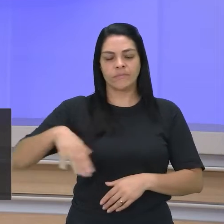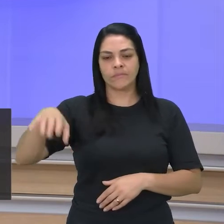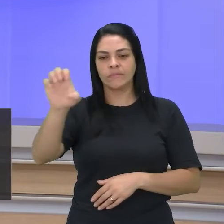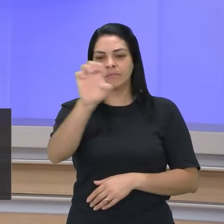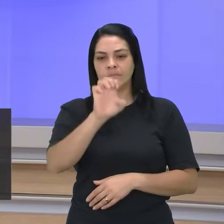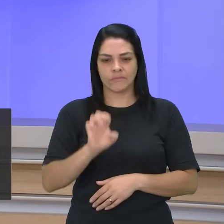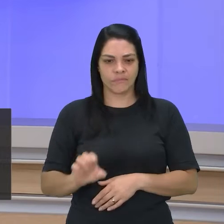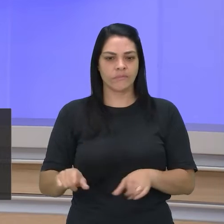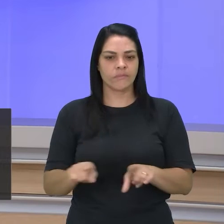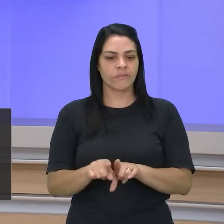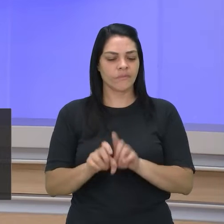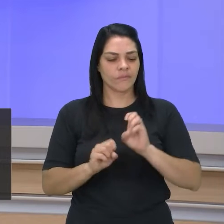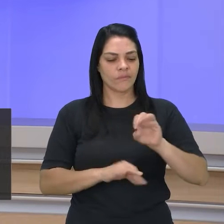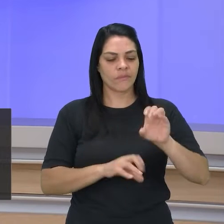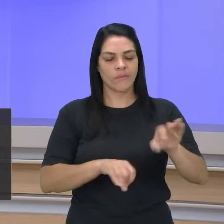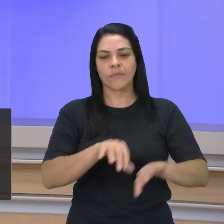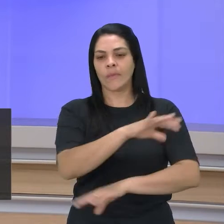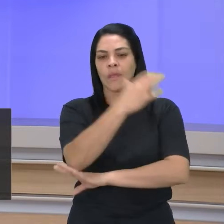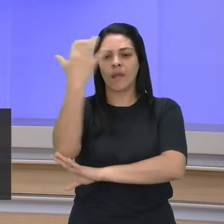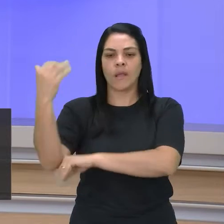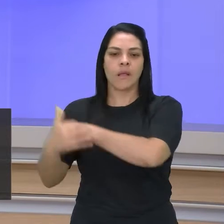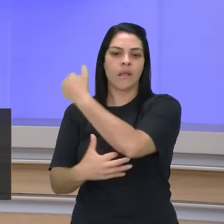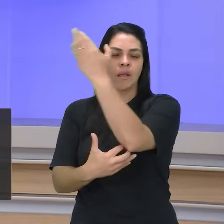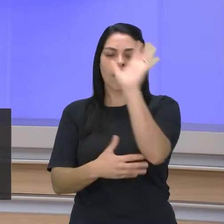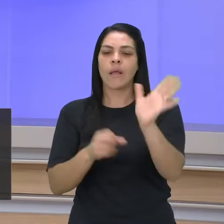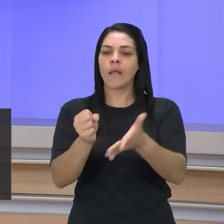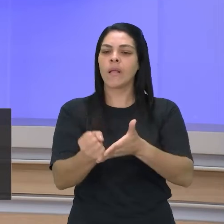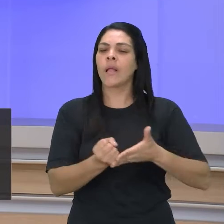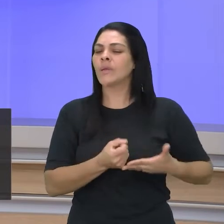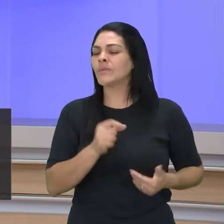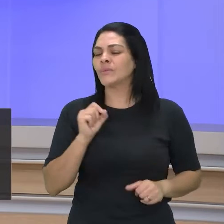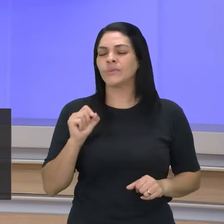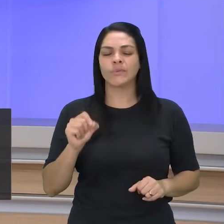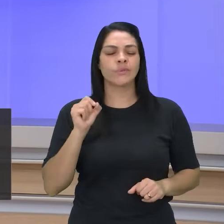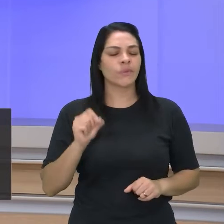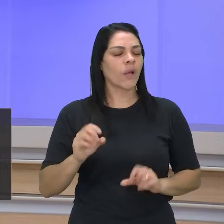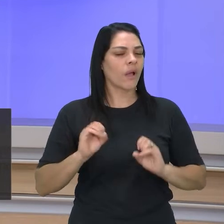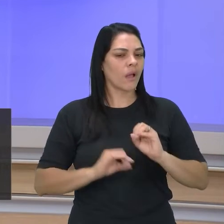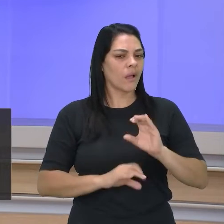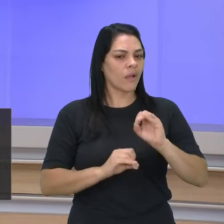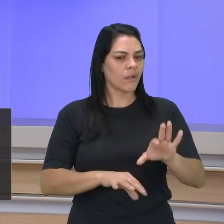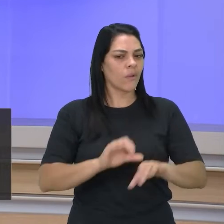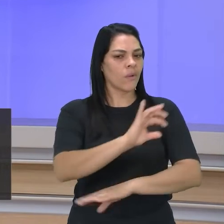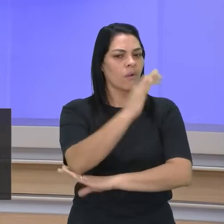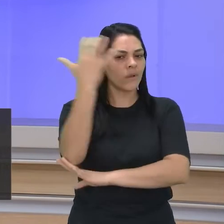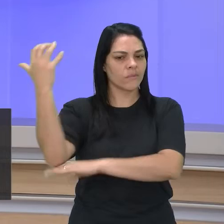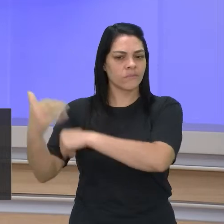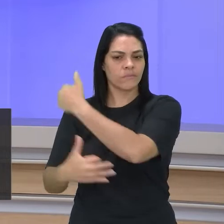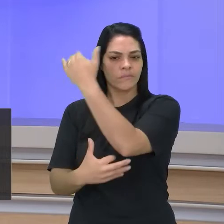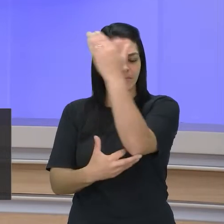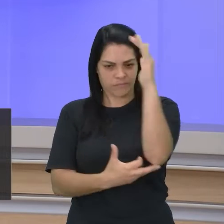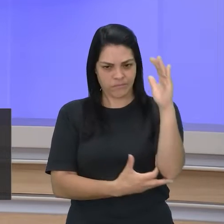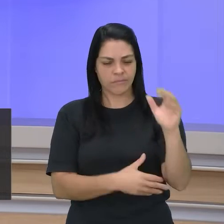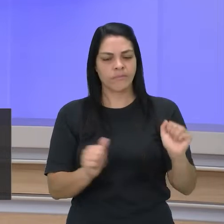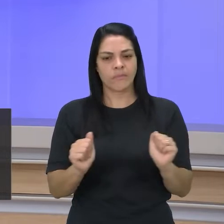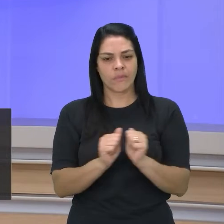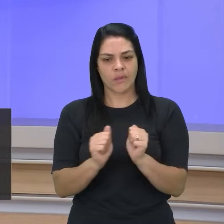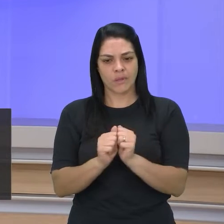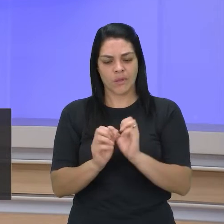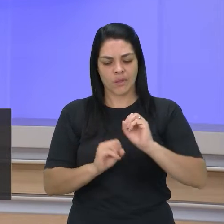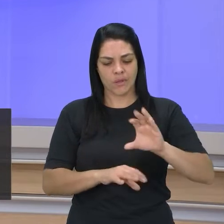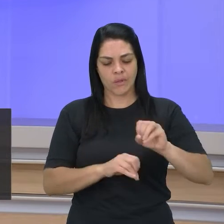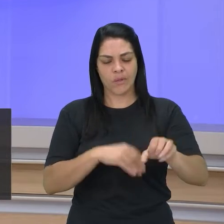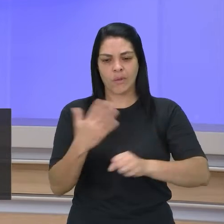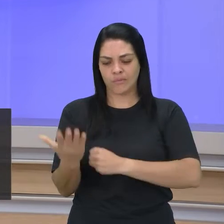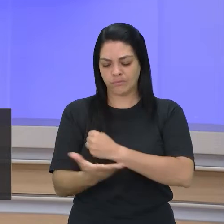educação ambiental, que trazem essa premissa de que a educação ambiental, ela está na educação básica,